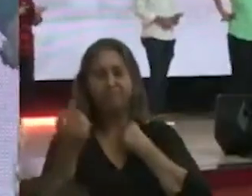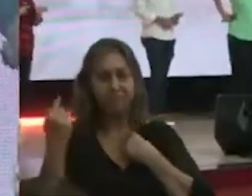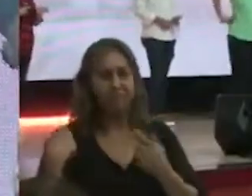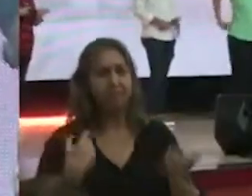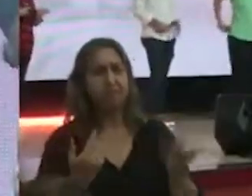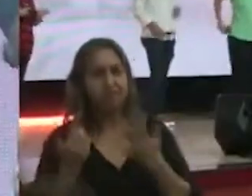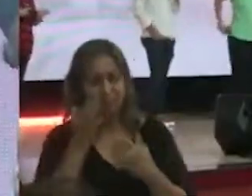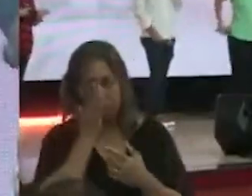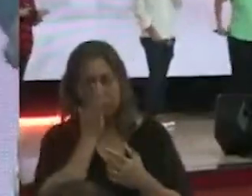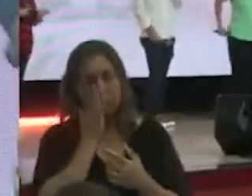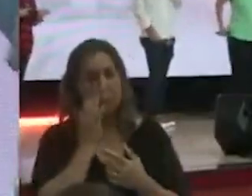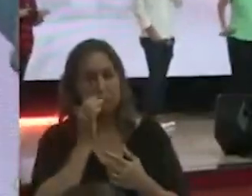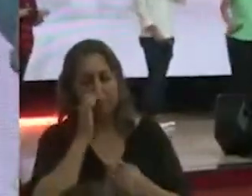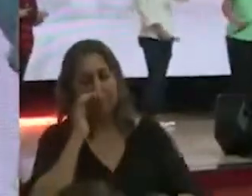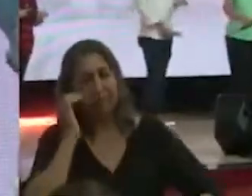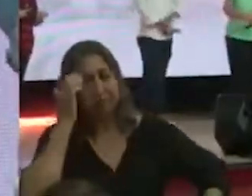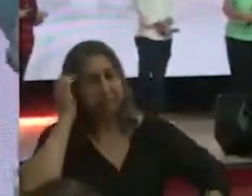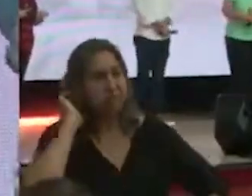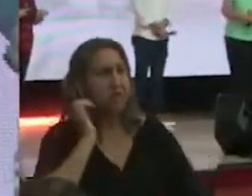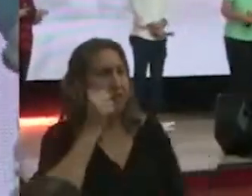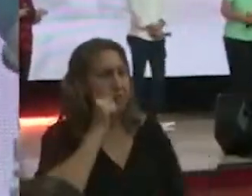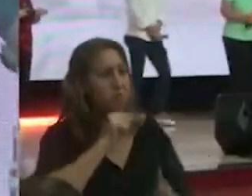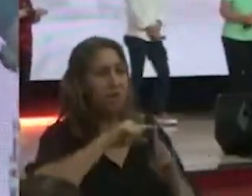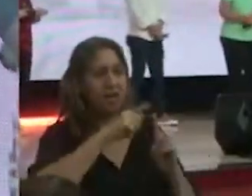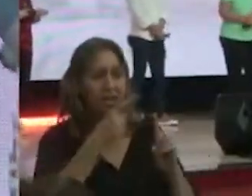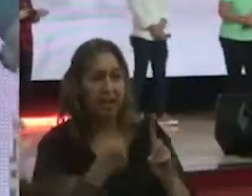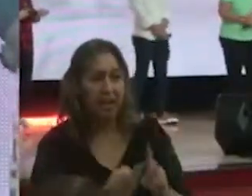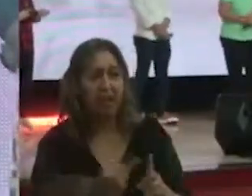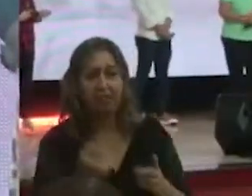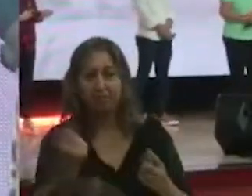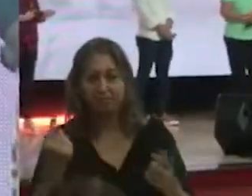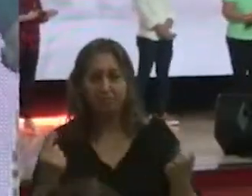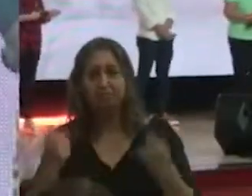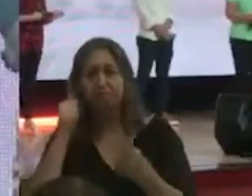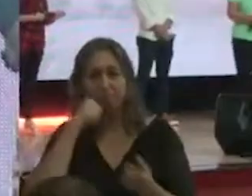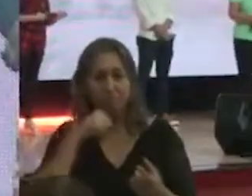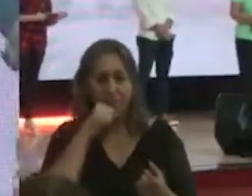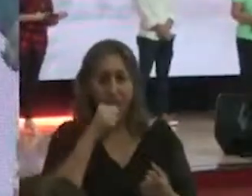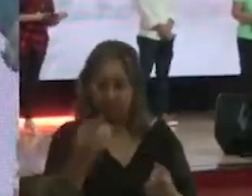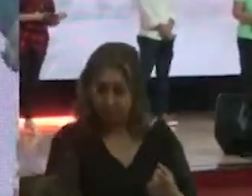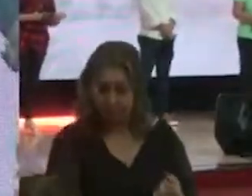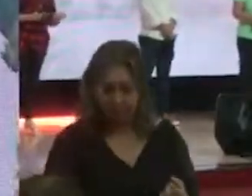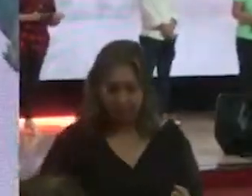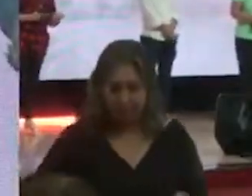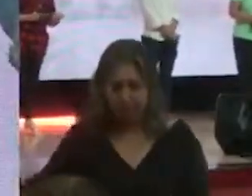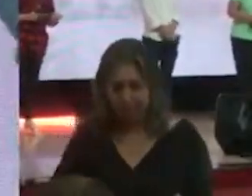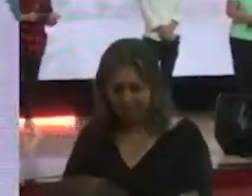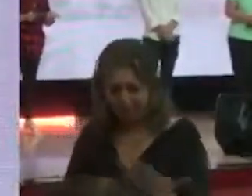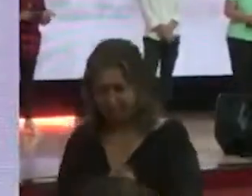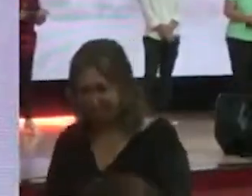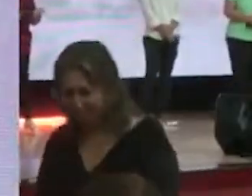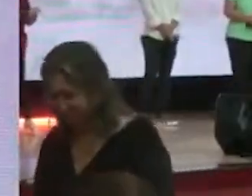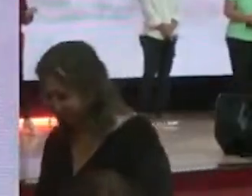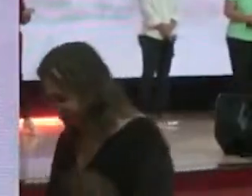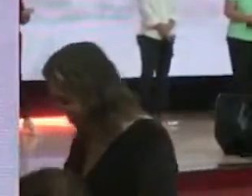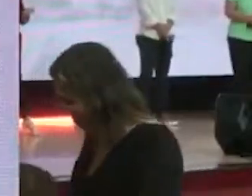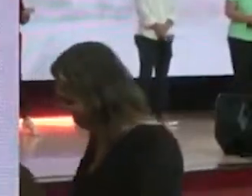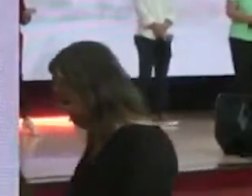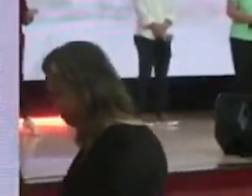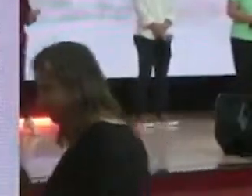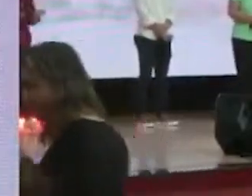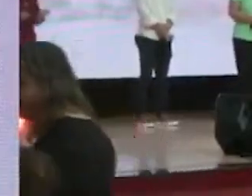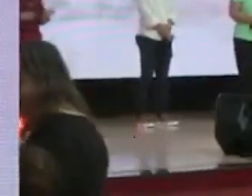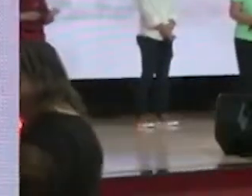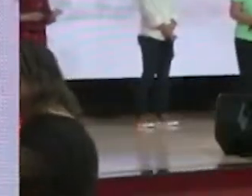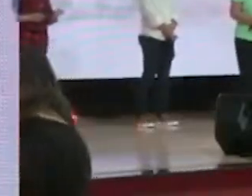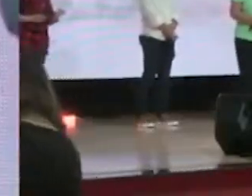orando as grávidas venham aqui nós queremos orar pelas grávidas a Gisele a Viviane se tiver mais irmãs grávidas